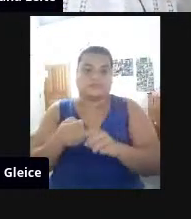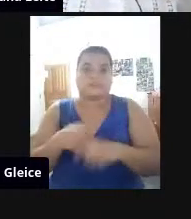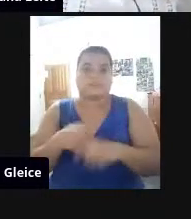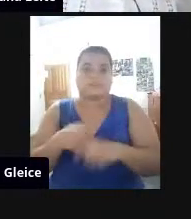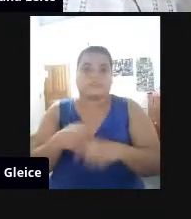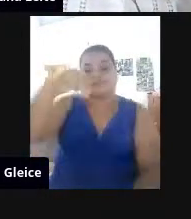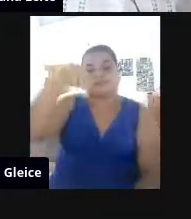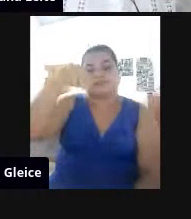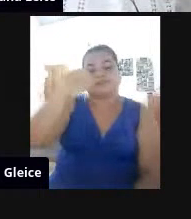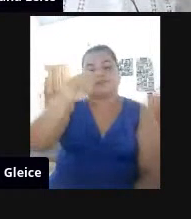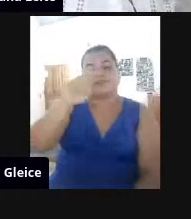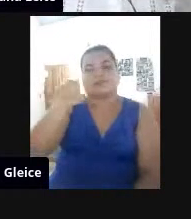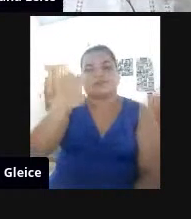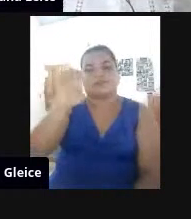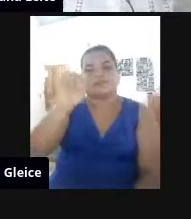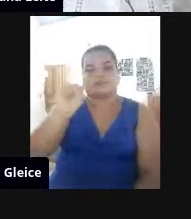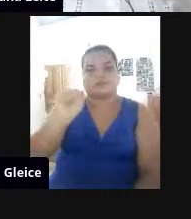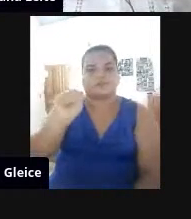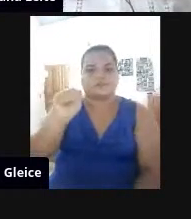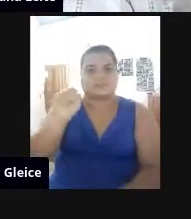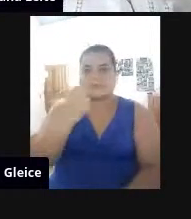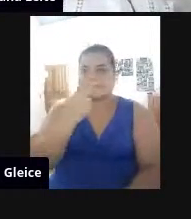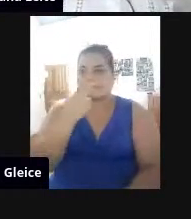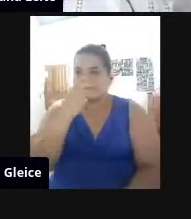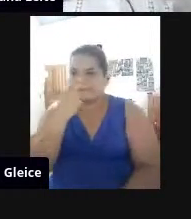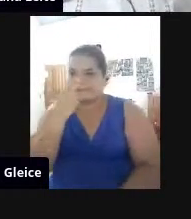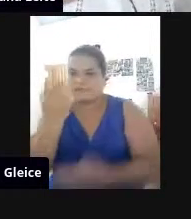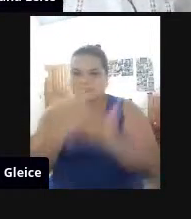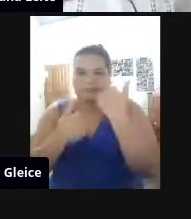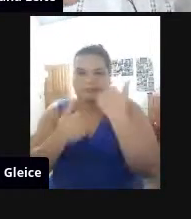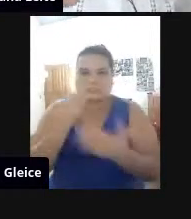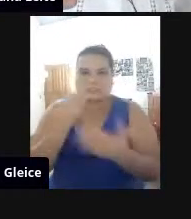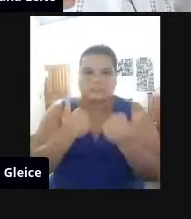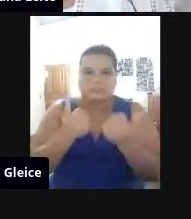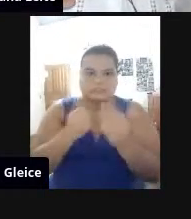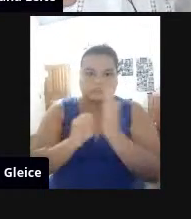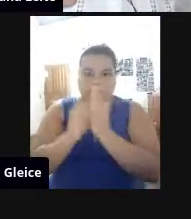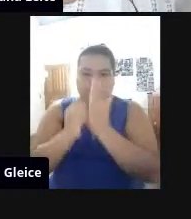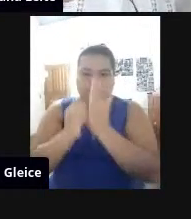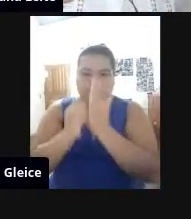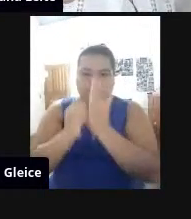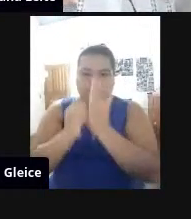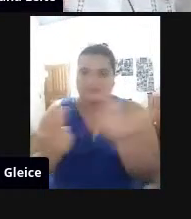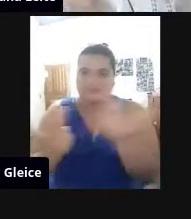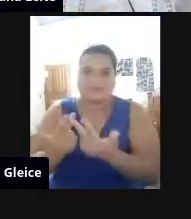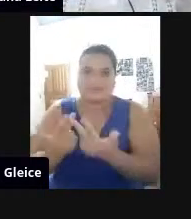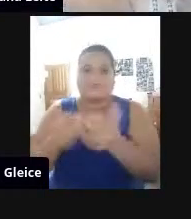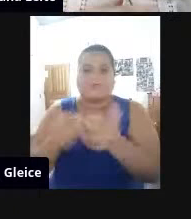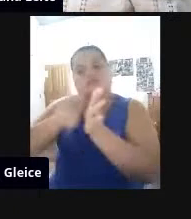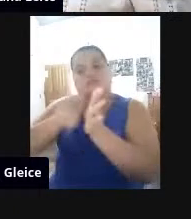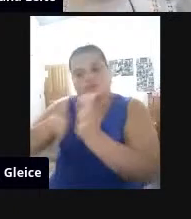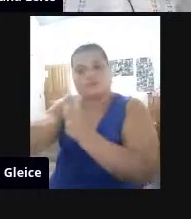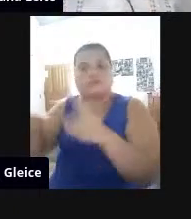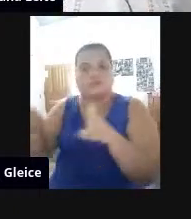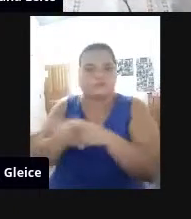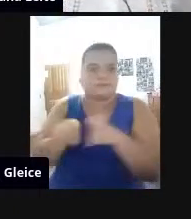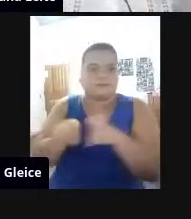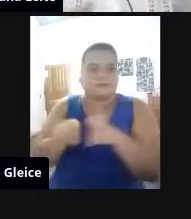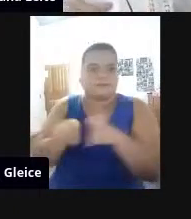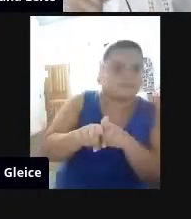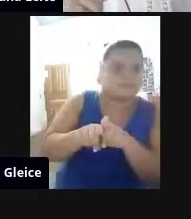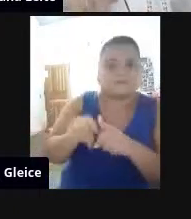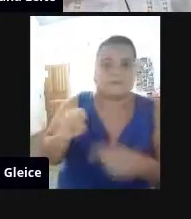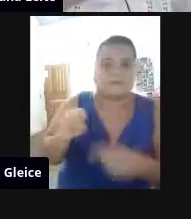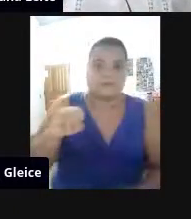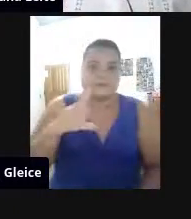que podem ter porções de proteínas semelhantes, similares, que a gente chama de epítopos, né? Então, por exemplo, se tem alergia a nozes, aí eu já